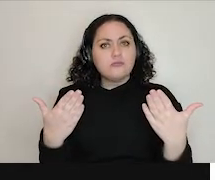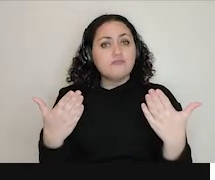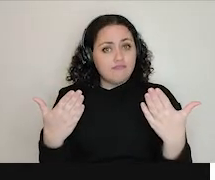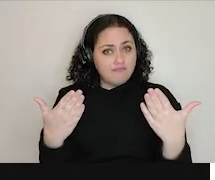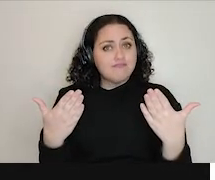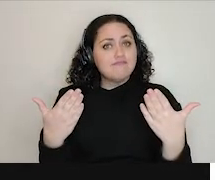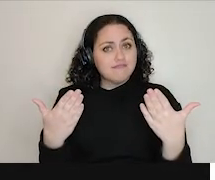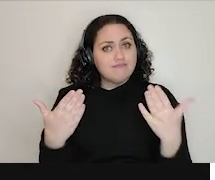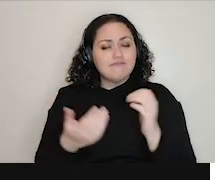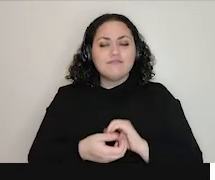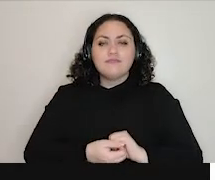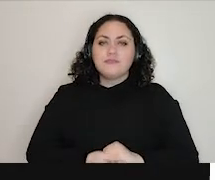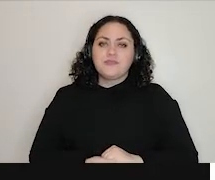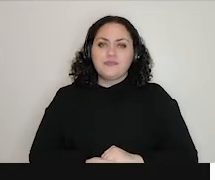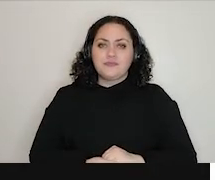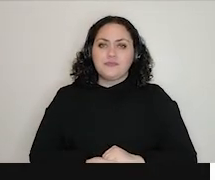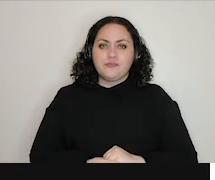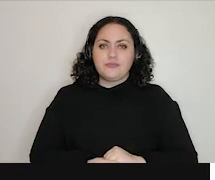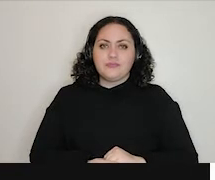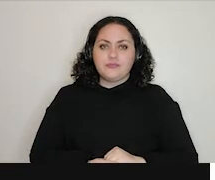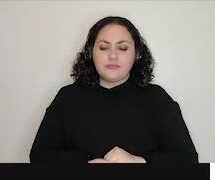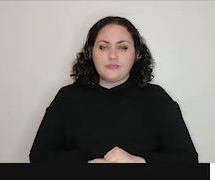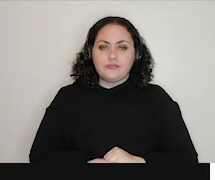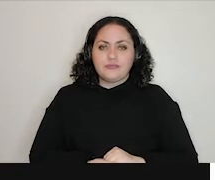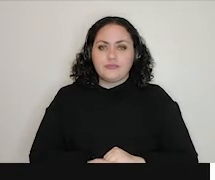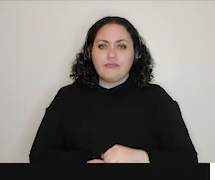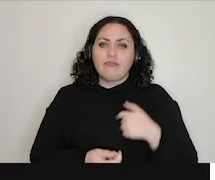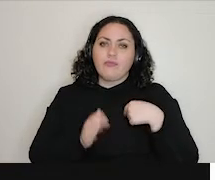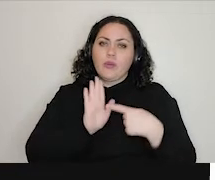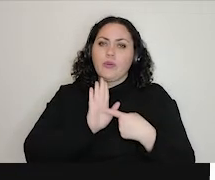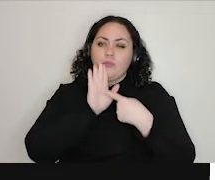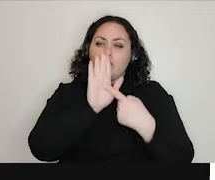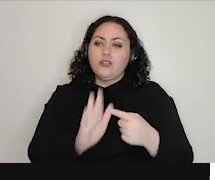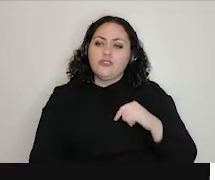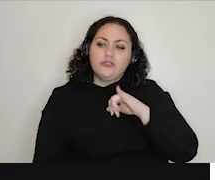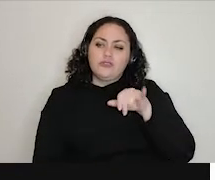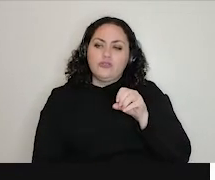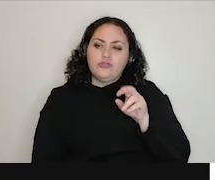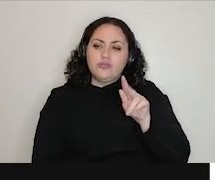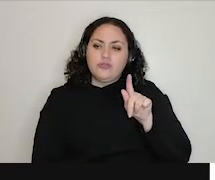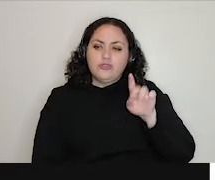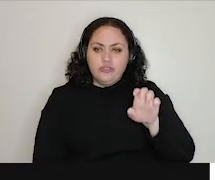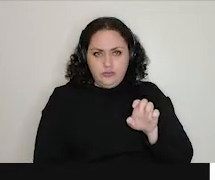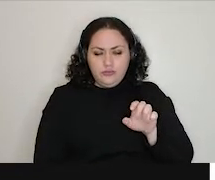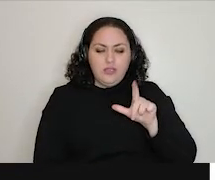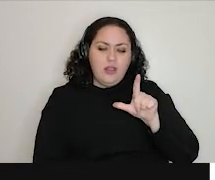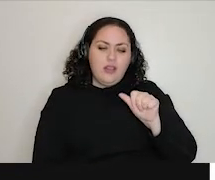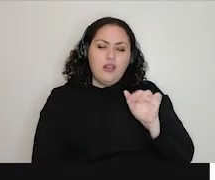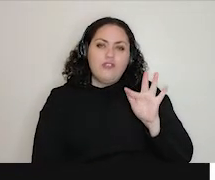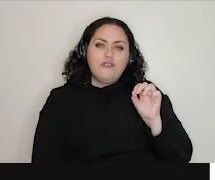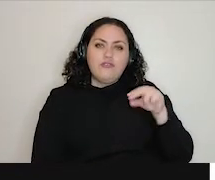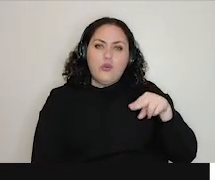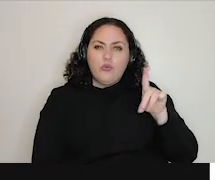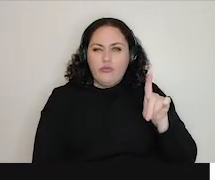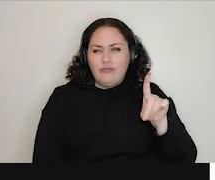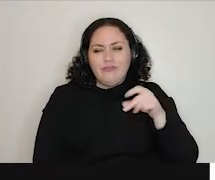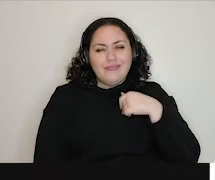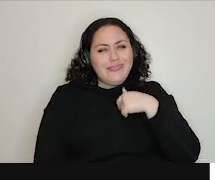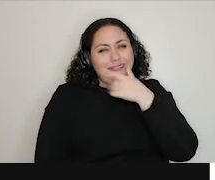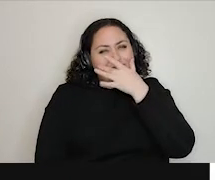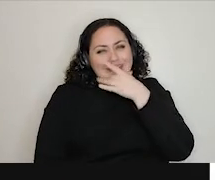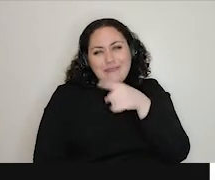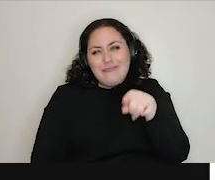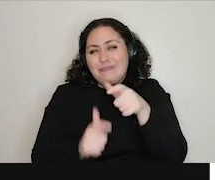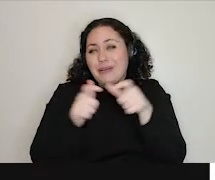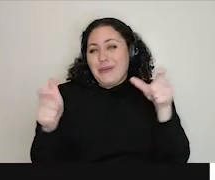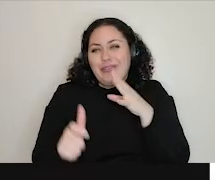que colocou sua cara a tapa em determinado momento. E aí eu trago para vocês aqui, né, o Jorge Lafond,